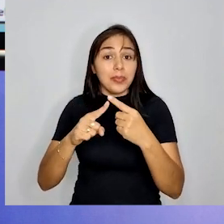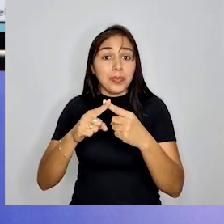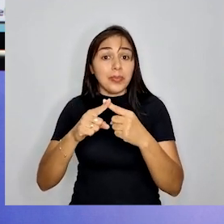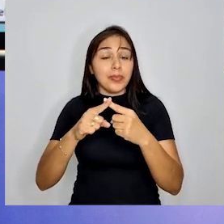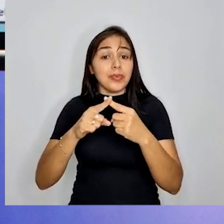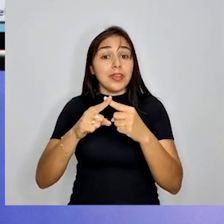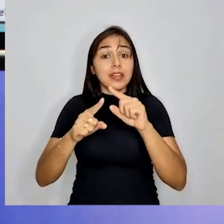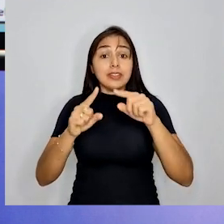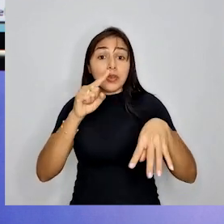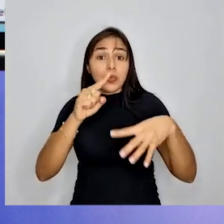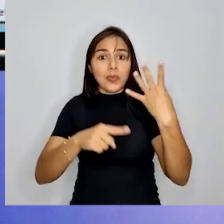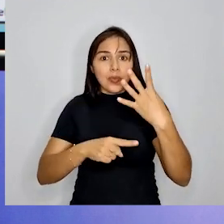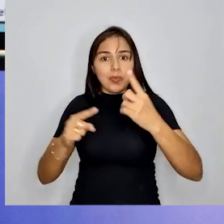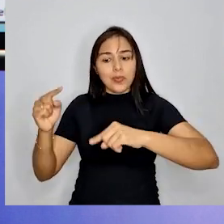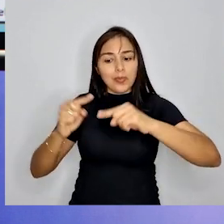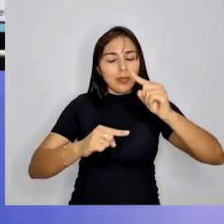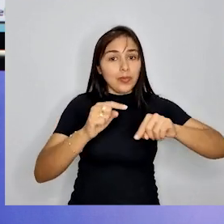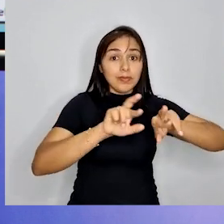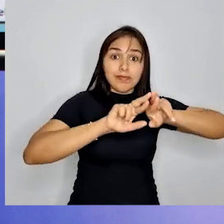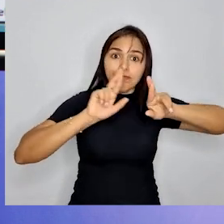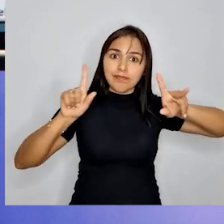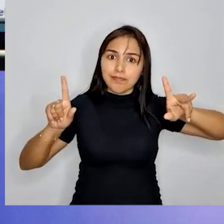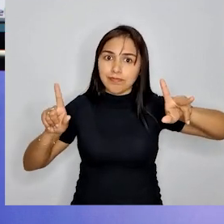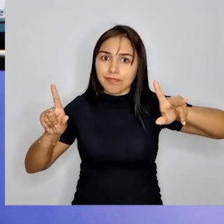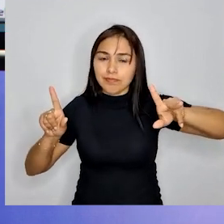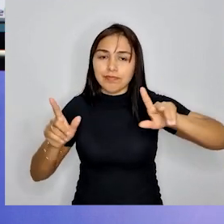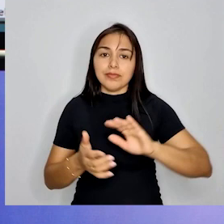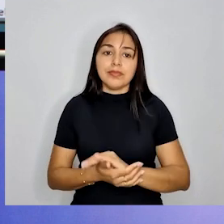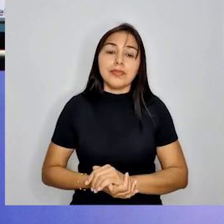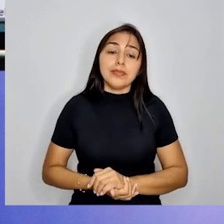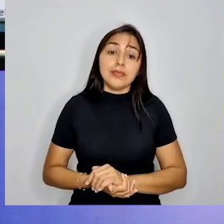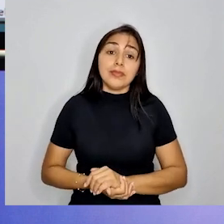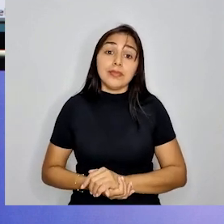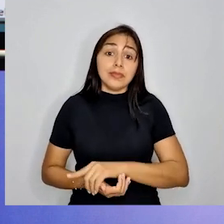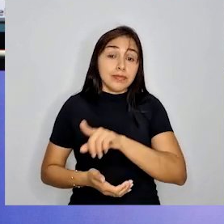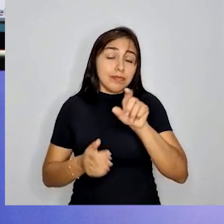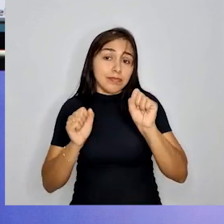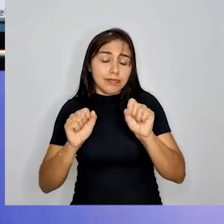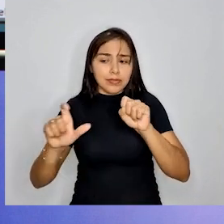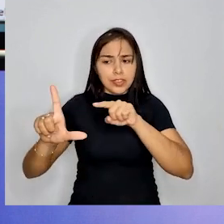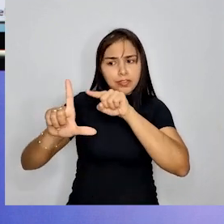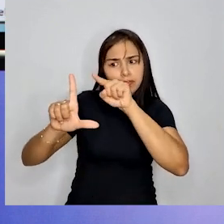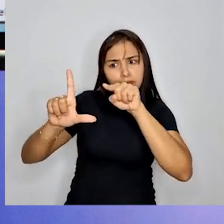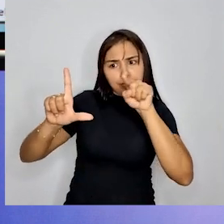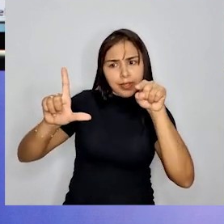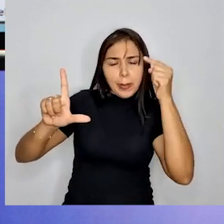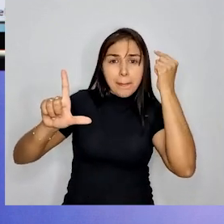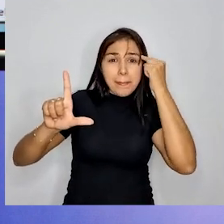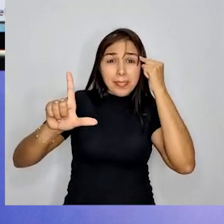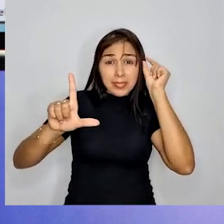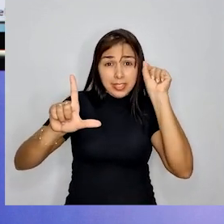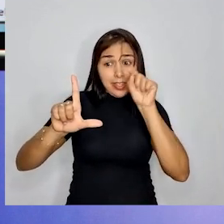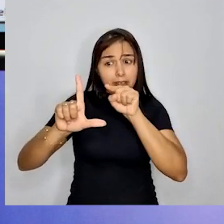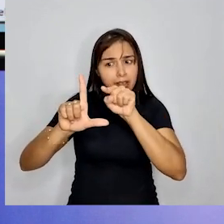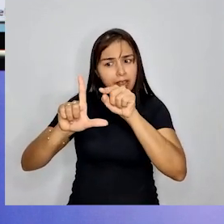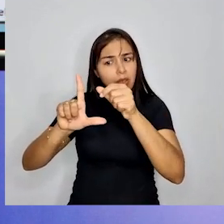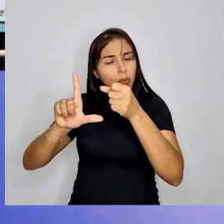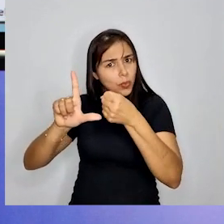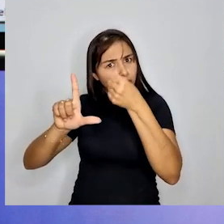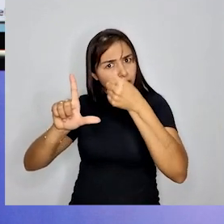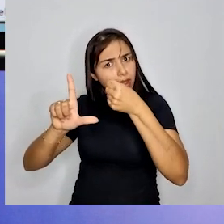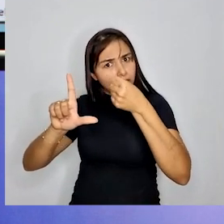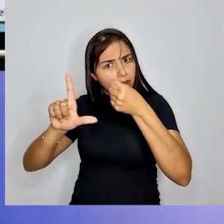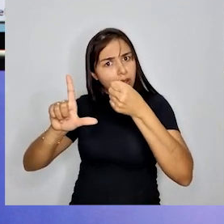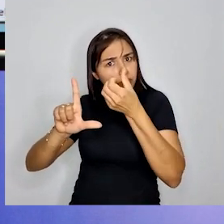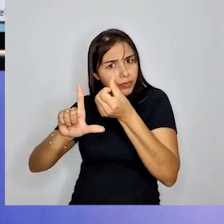então quando você olha esse gráfico você pode pensar que aqui é o carro 6 né